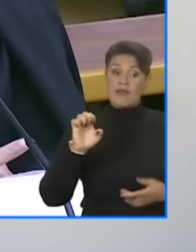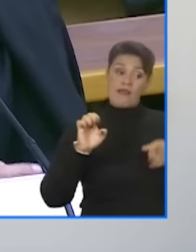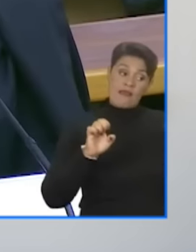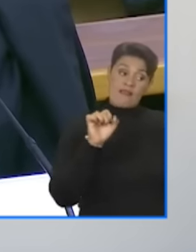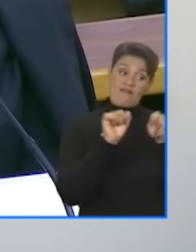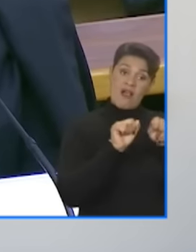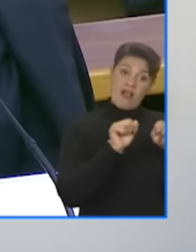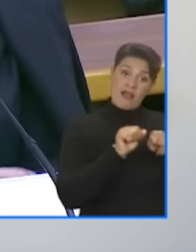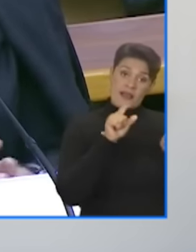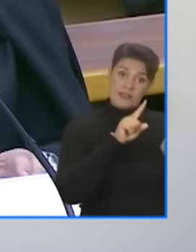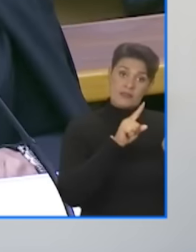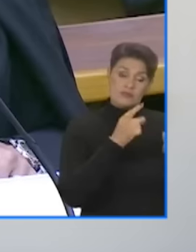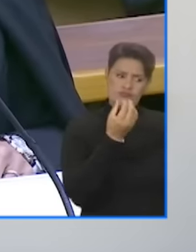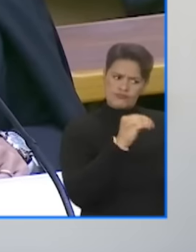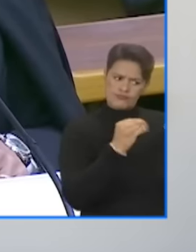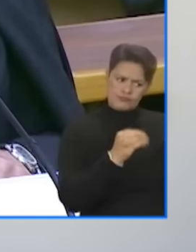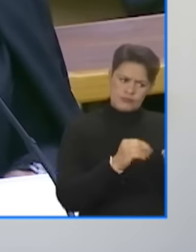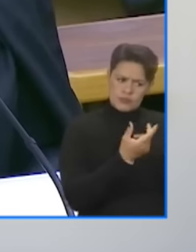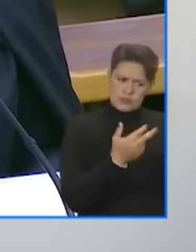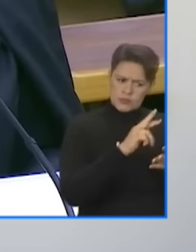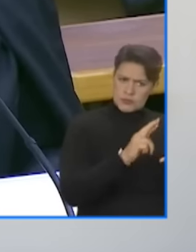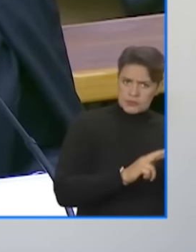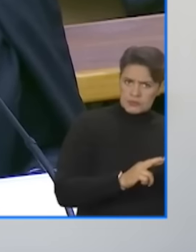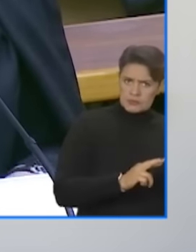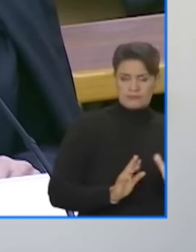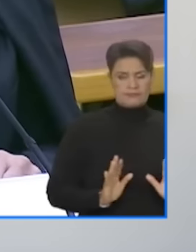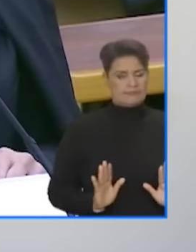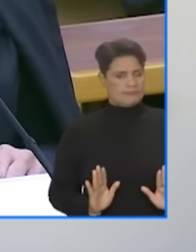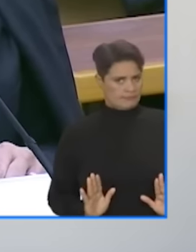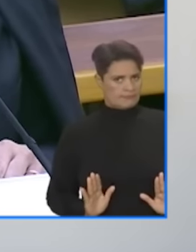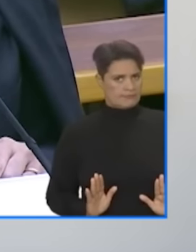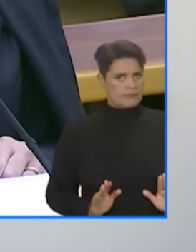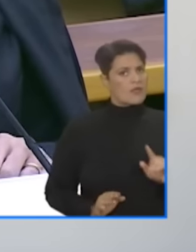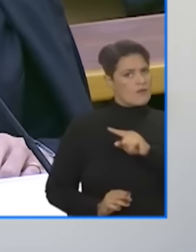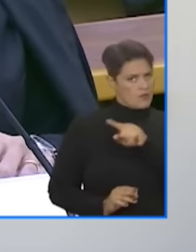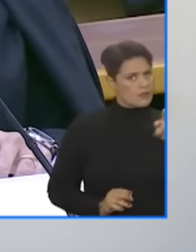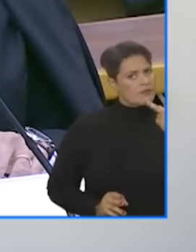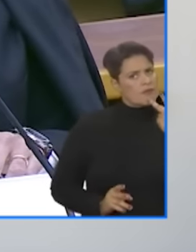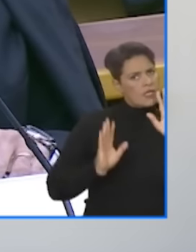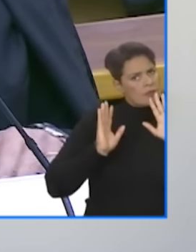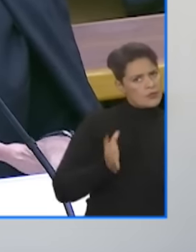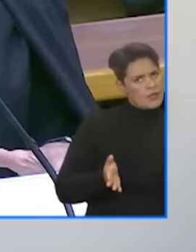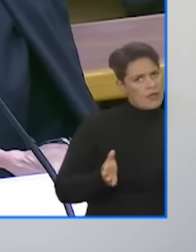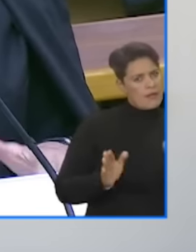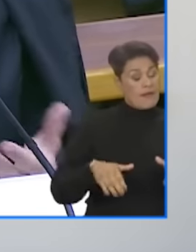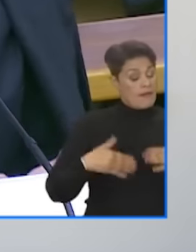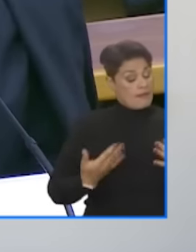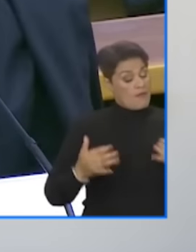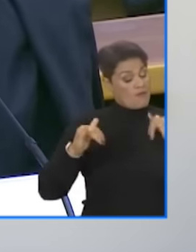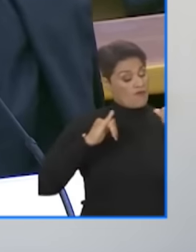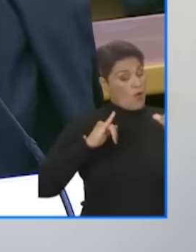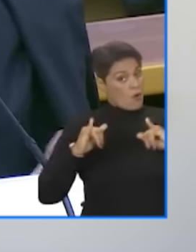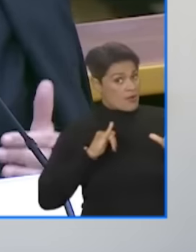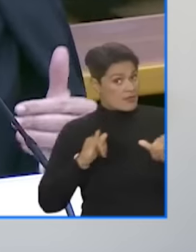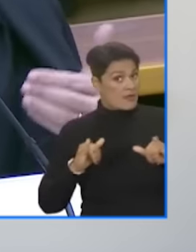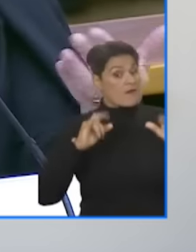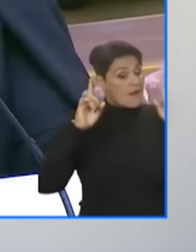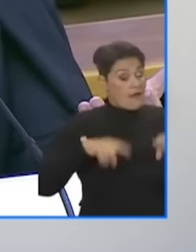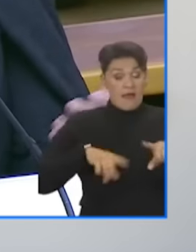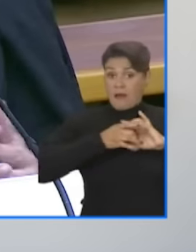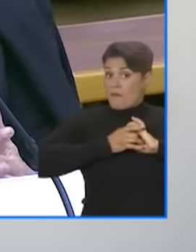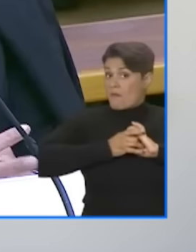recente dizia-se que existiam 11 ilhas dentro do tribunal. E que desde Bolsonaro, desde a época de